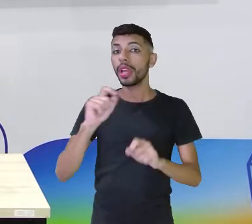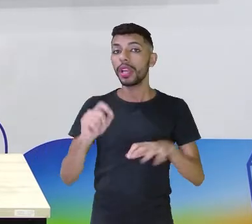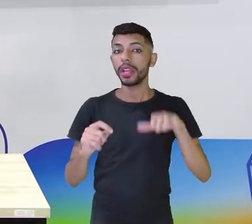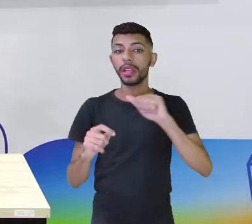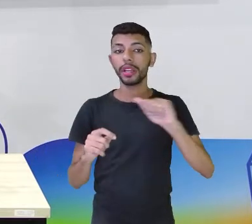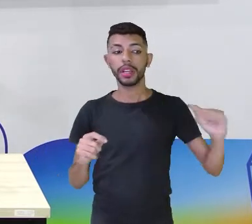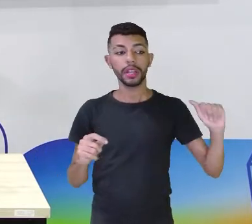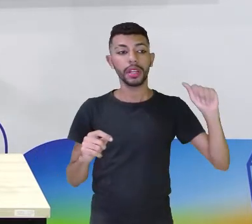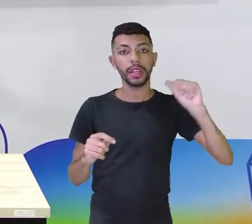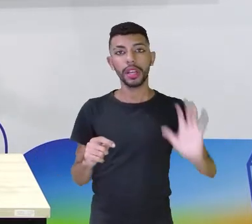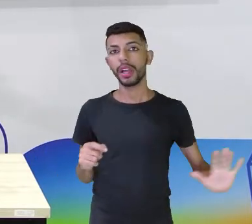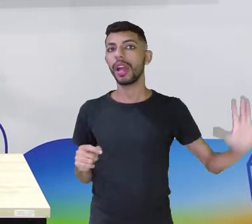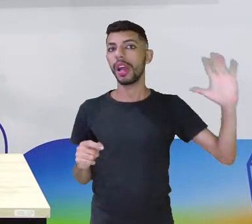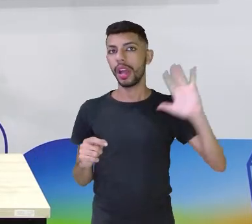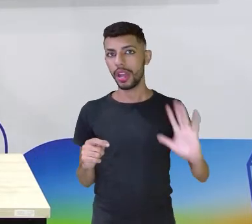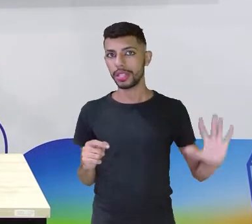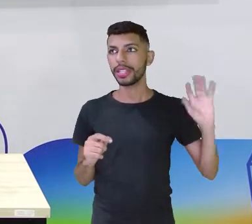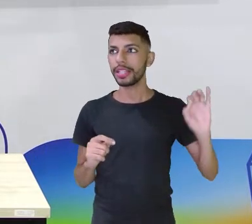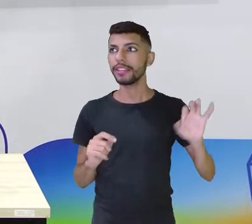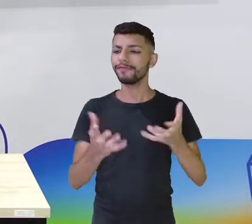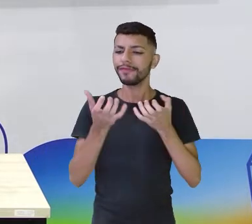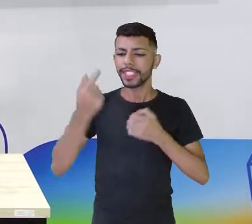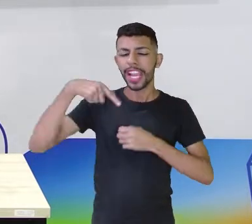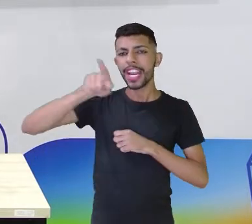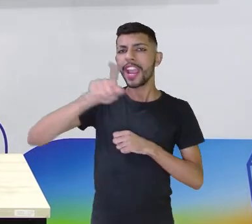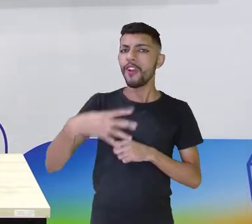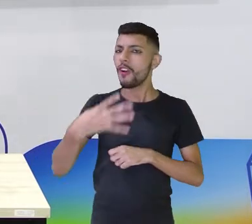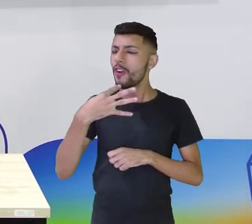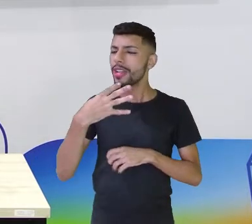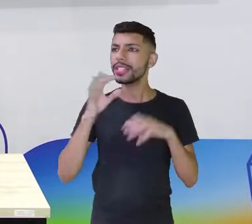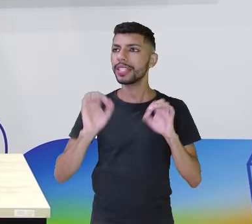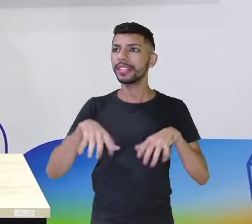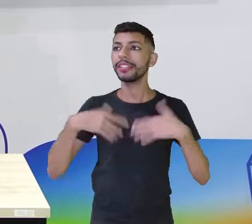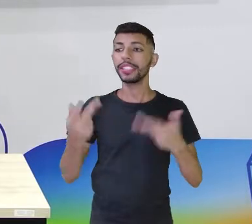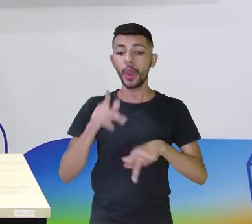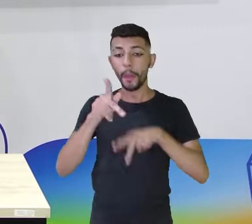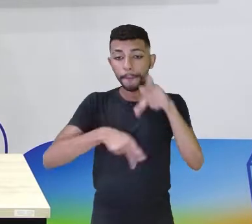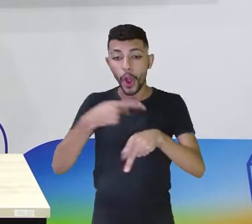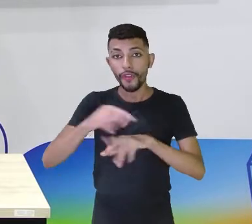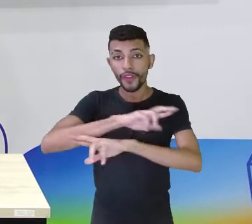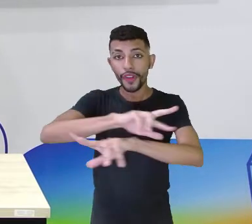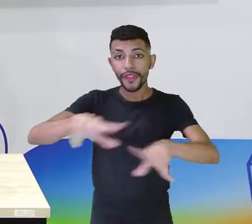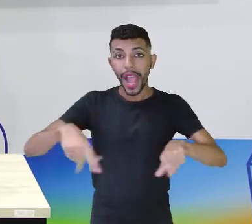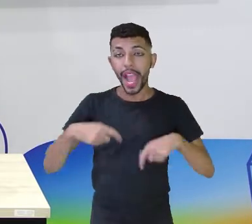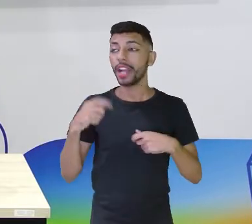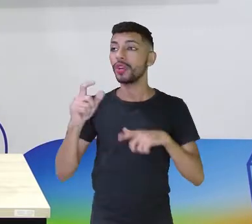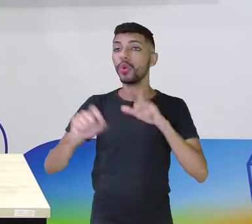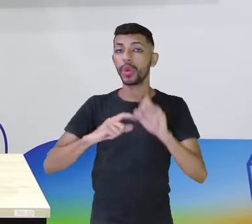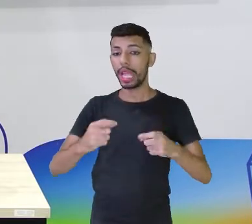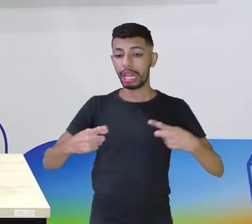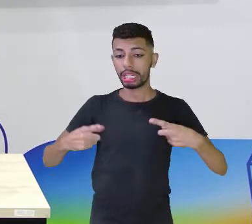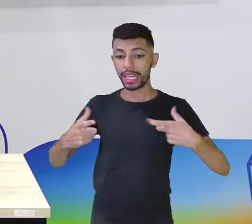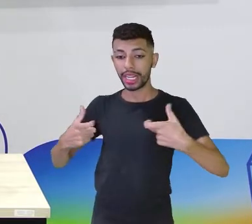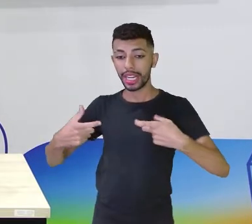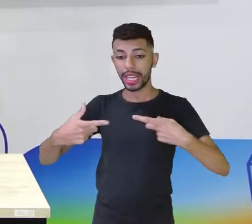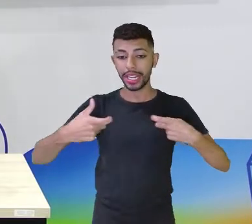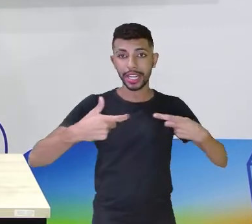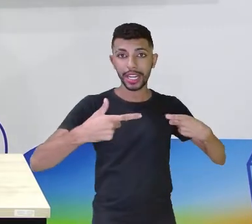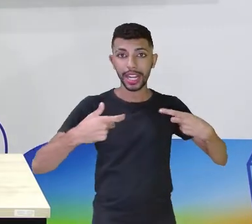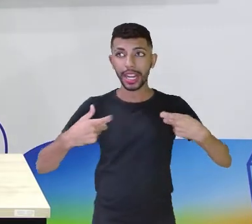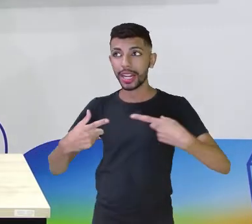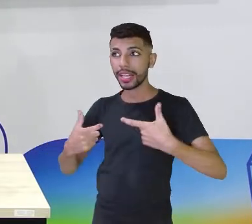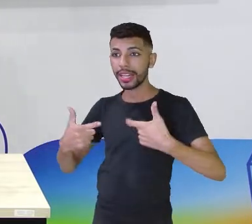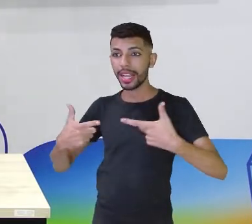queriam ir ali conhecer de todo jeito. E muitos povos começaram a guerrear para explorar esse